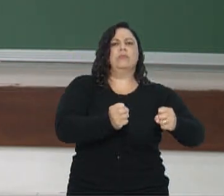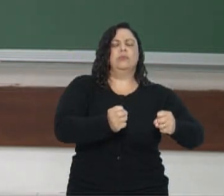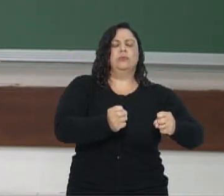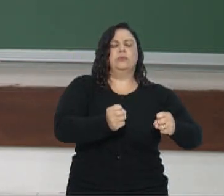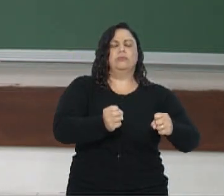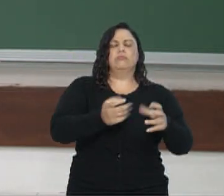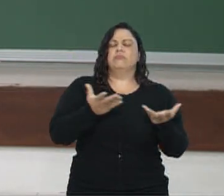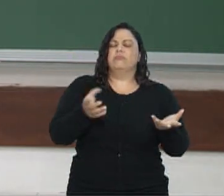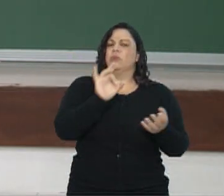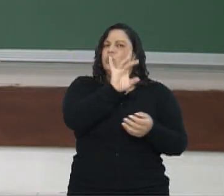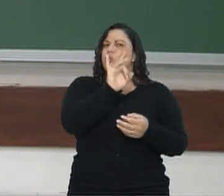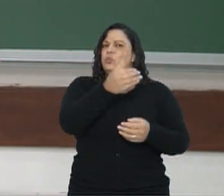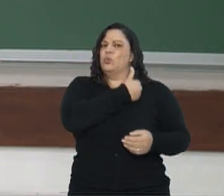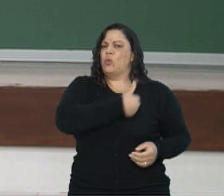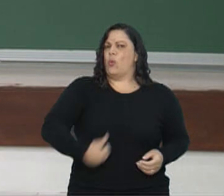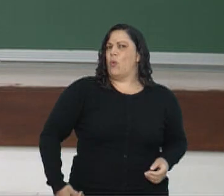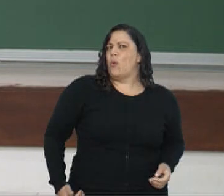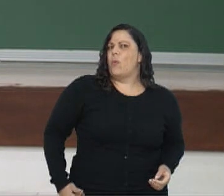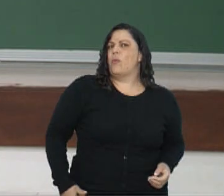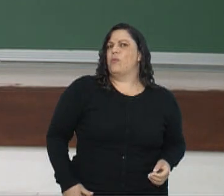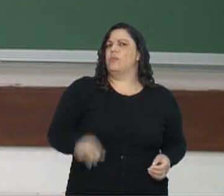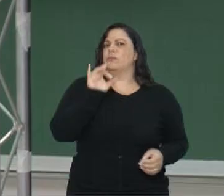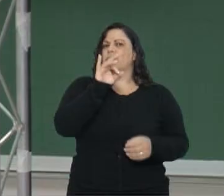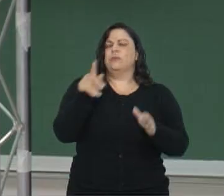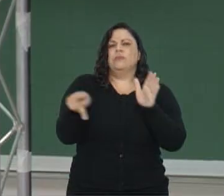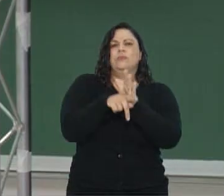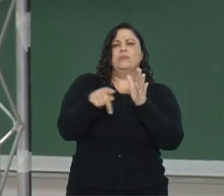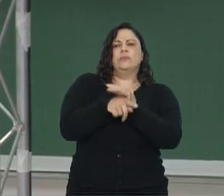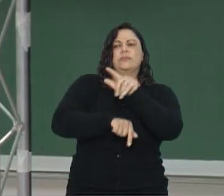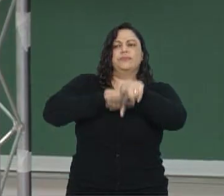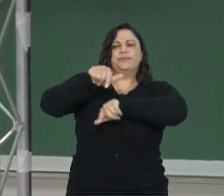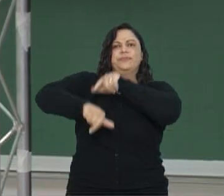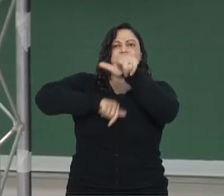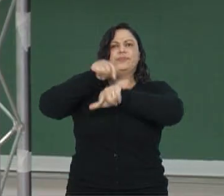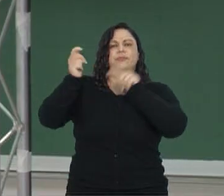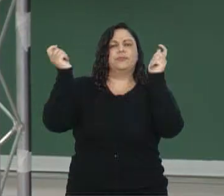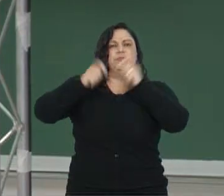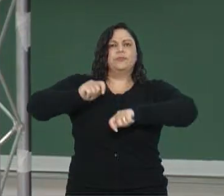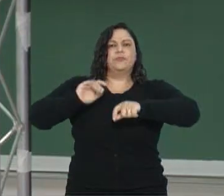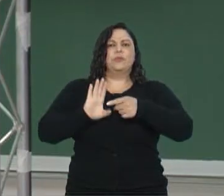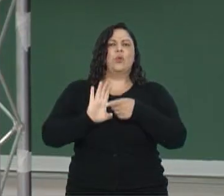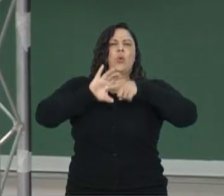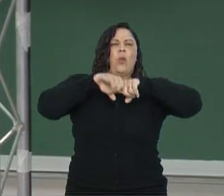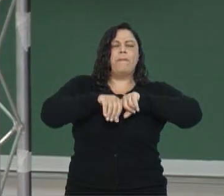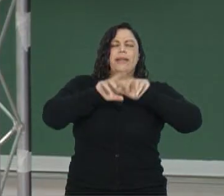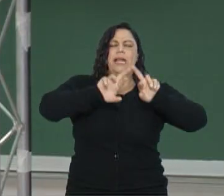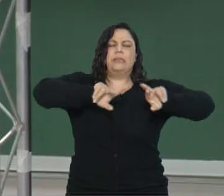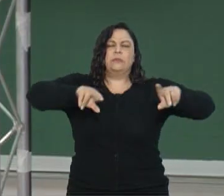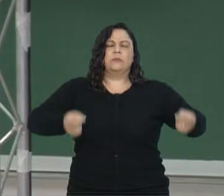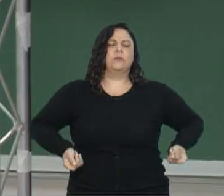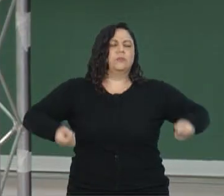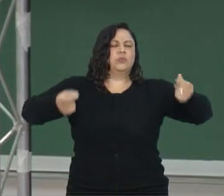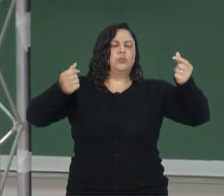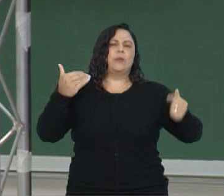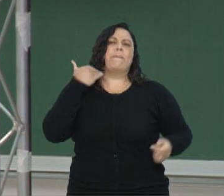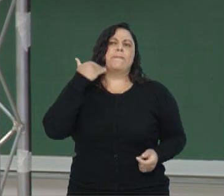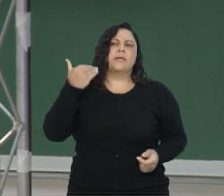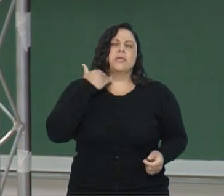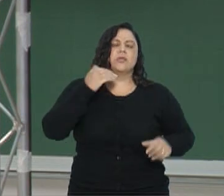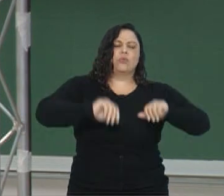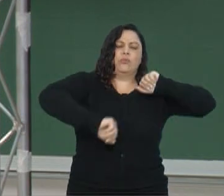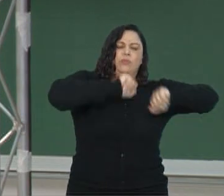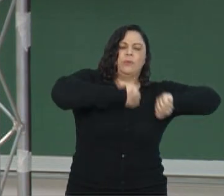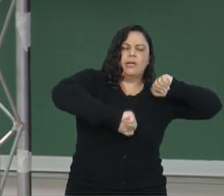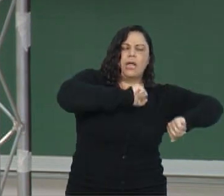trabalhadores. Esse governo de trabalhadores acabaria permitindo que os trabalhadores dominassem todas as riquezas, fábricas, bancos, terras,